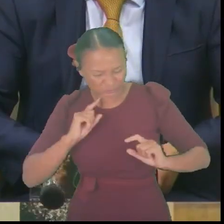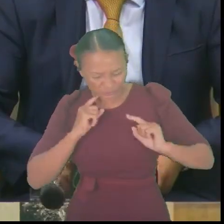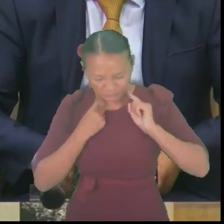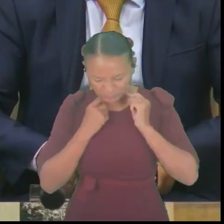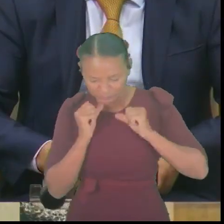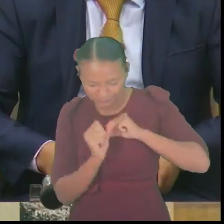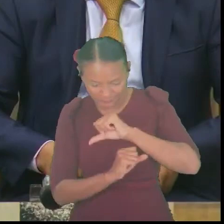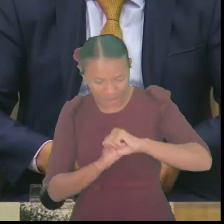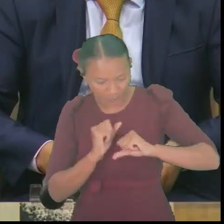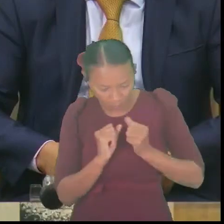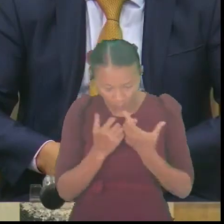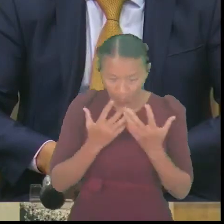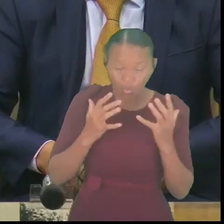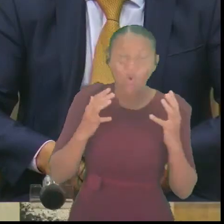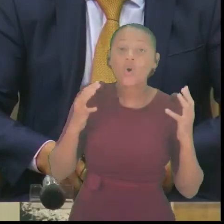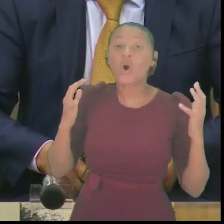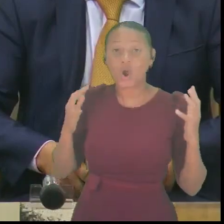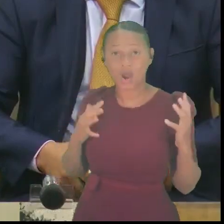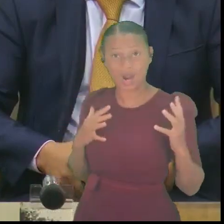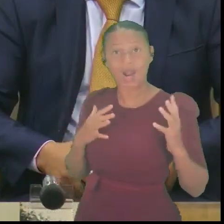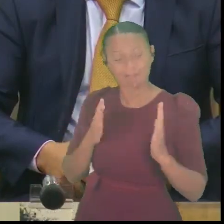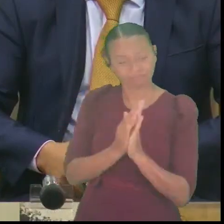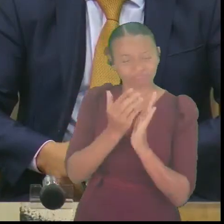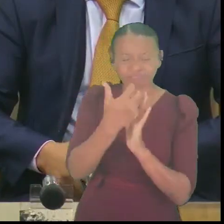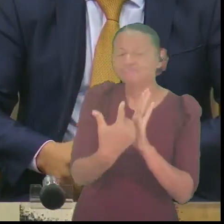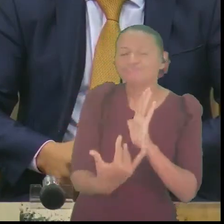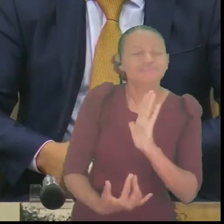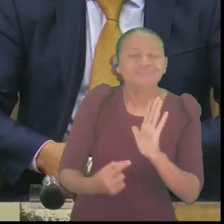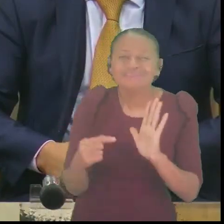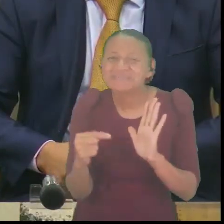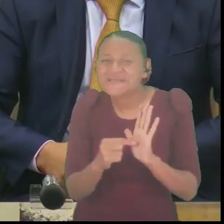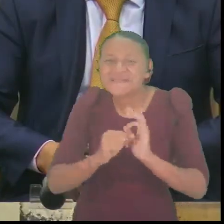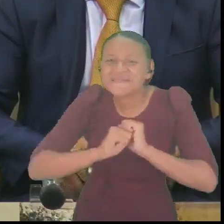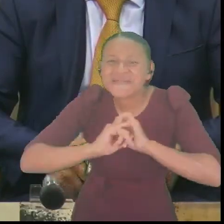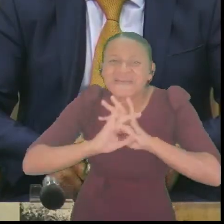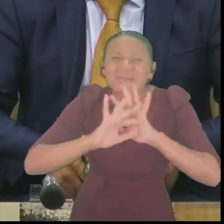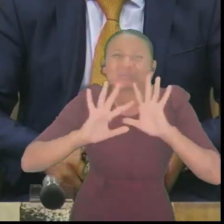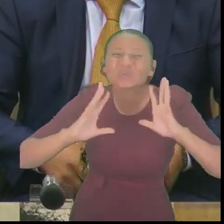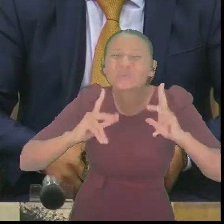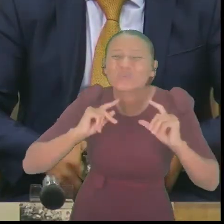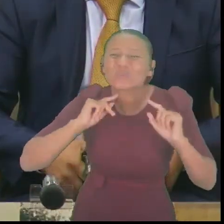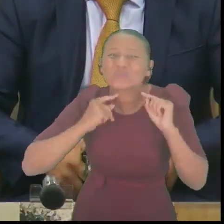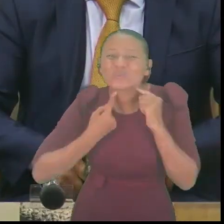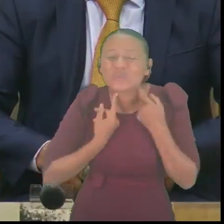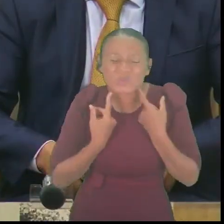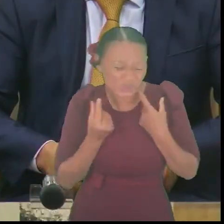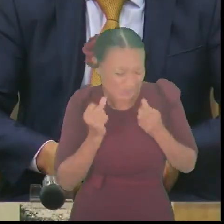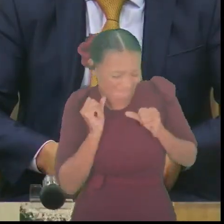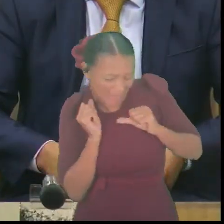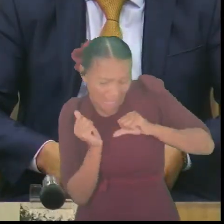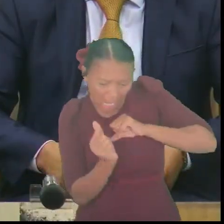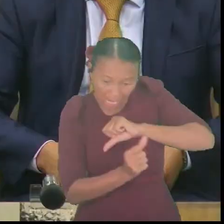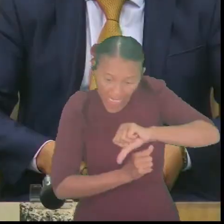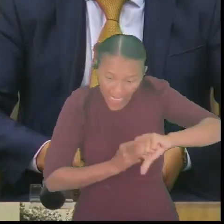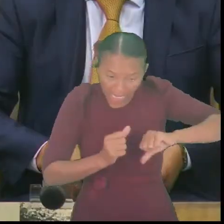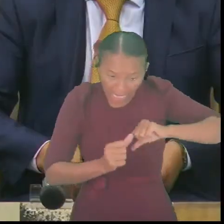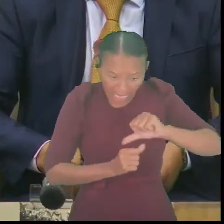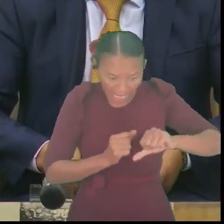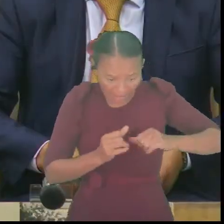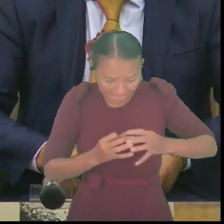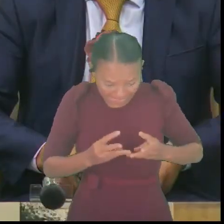naquilo que é incorruptível. E a Bíblia é clara, quando isso que é corruptível ser transformado naquilo que